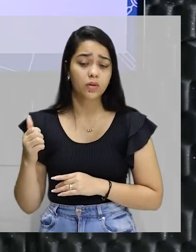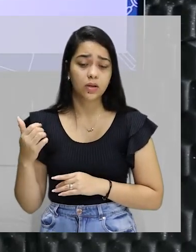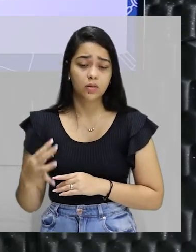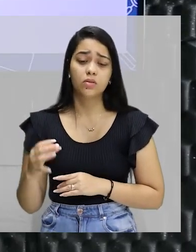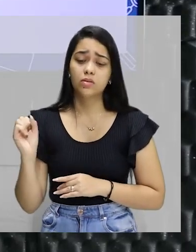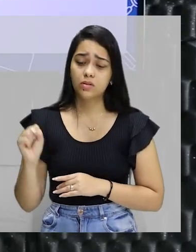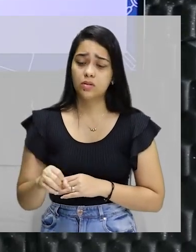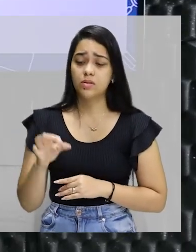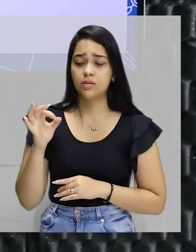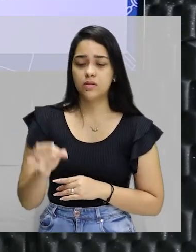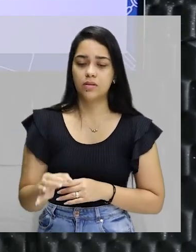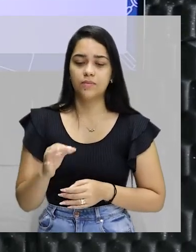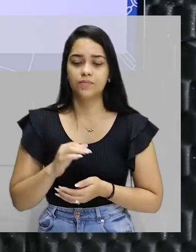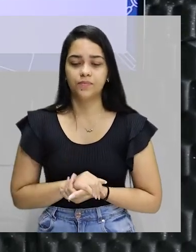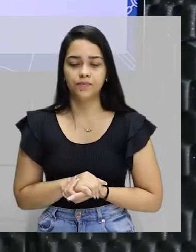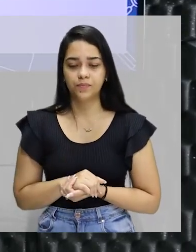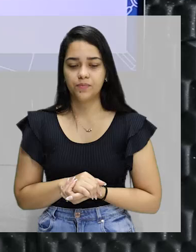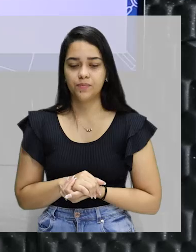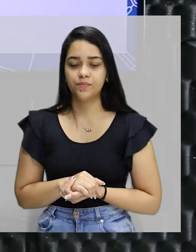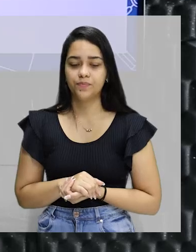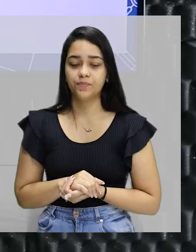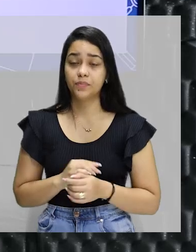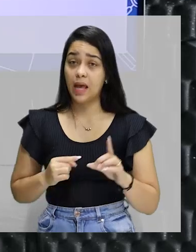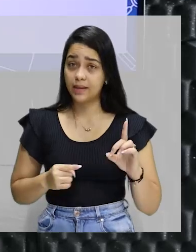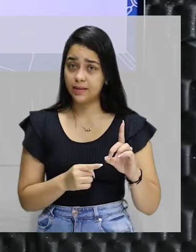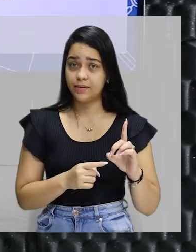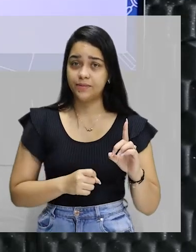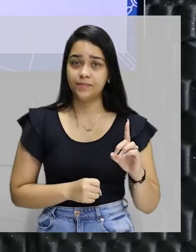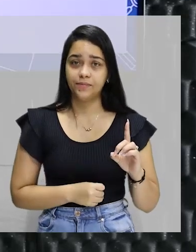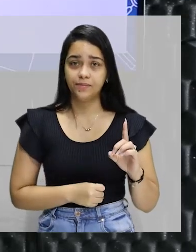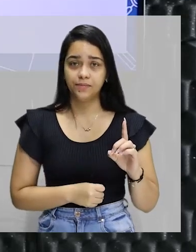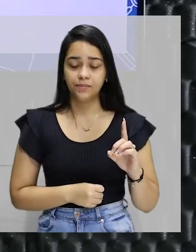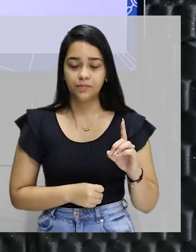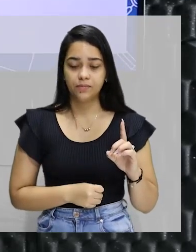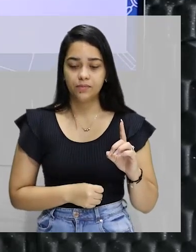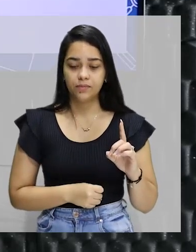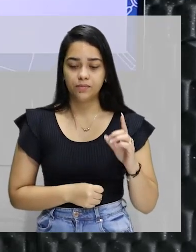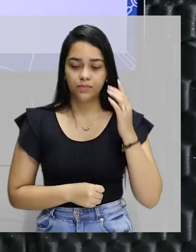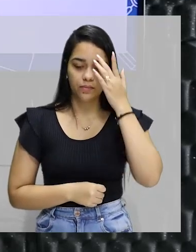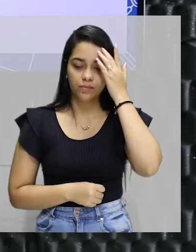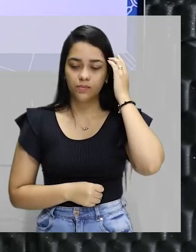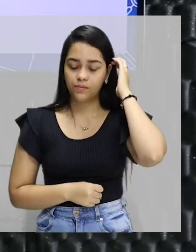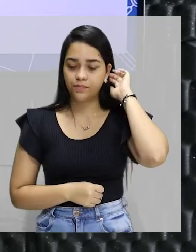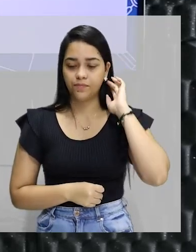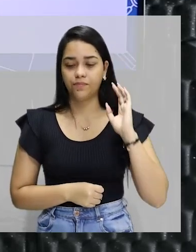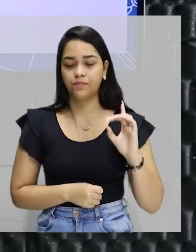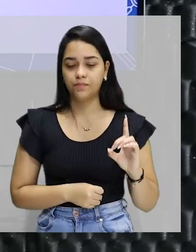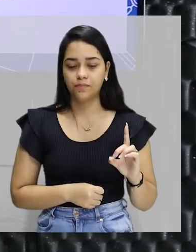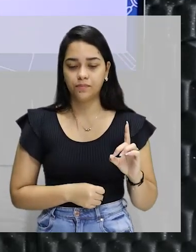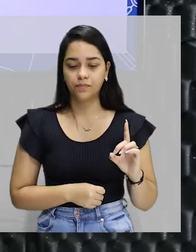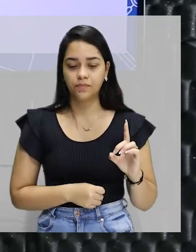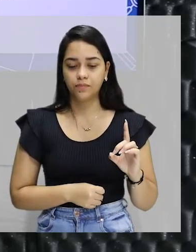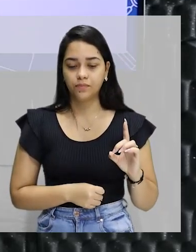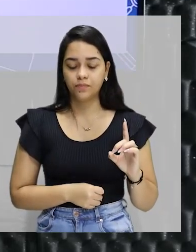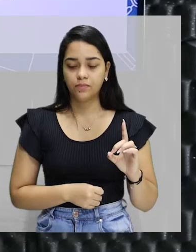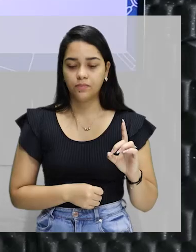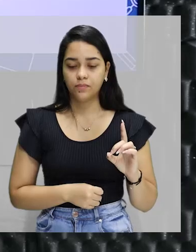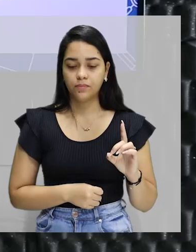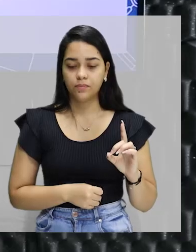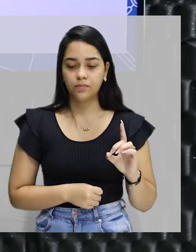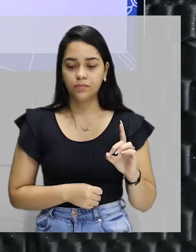está correta. Na letra D, as radiações nucleares provocam ionização com